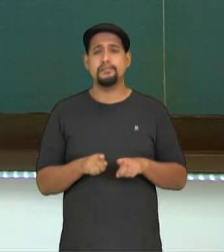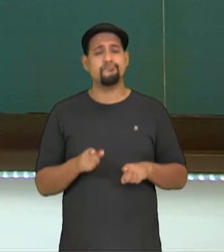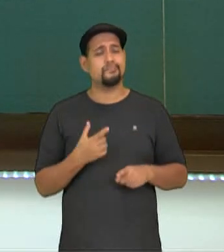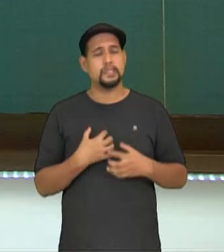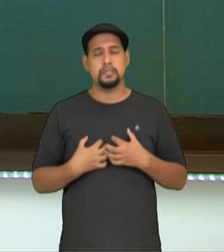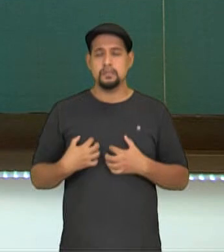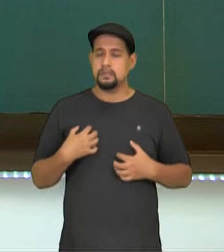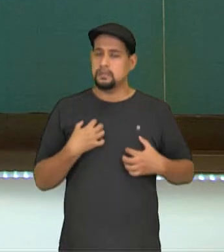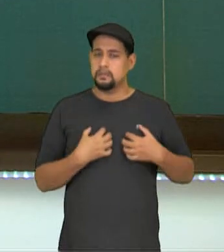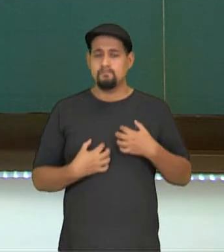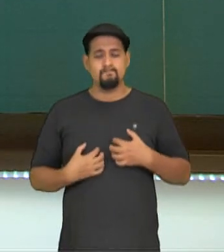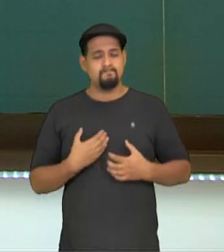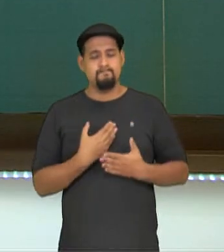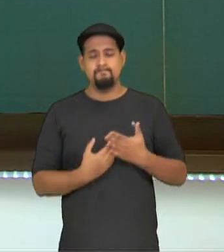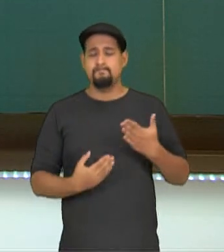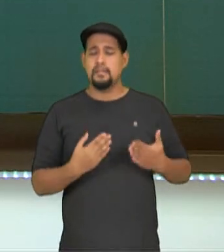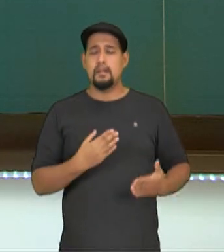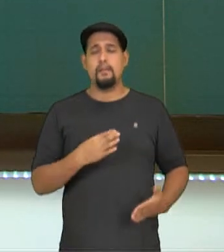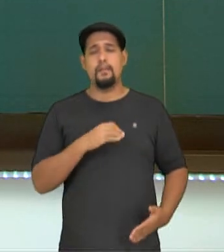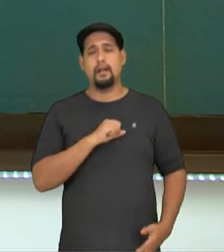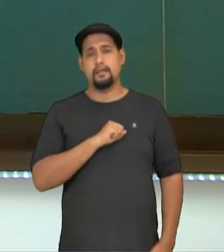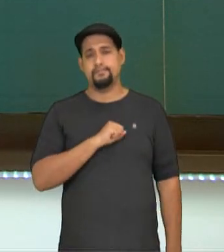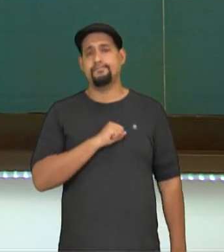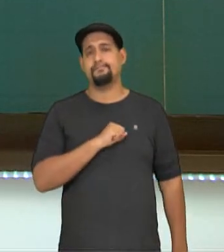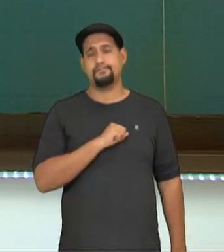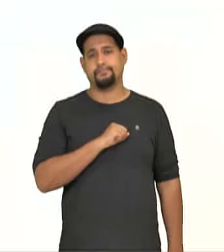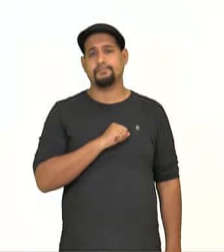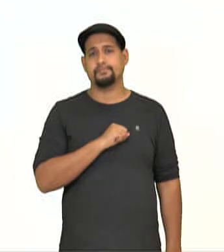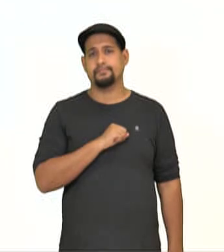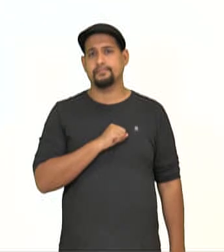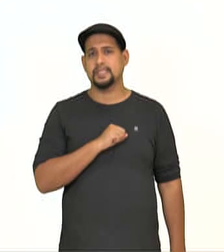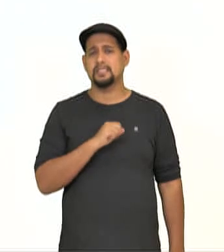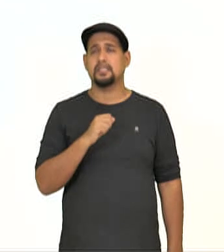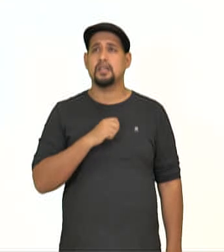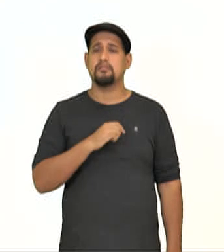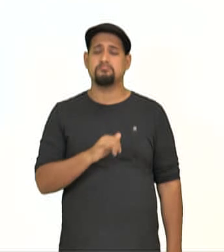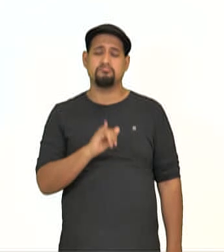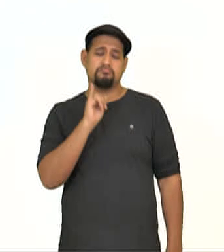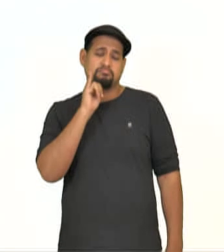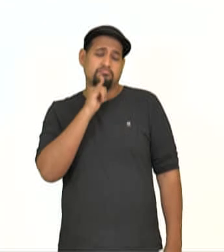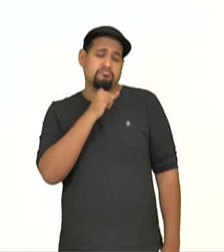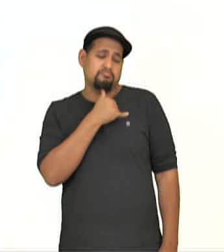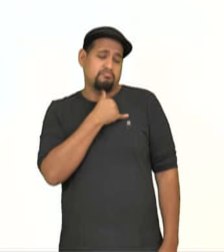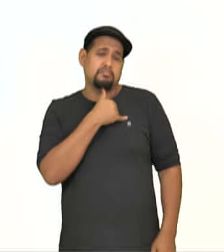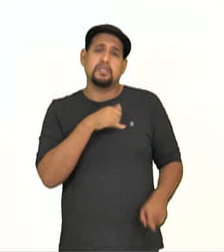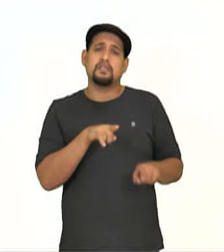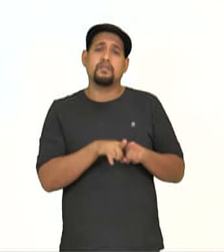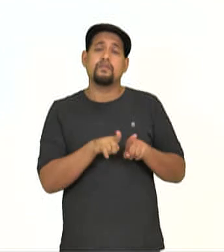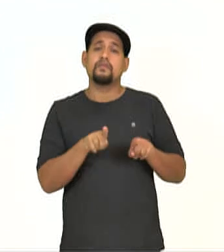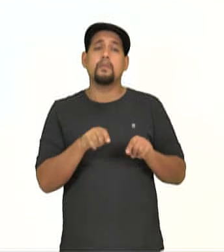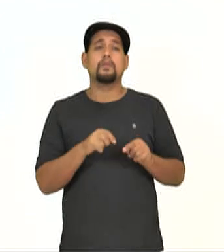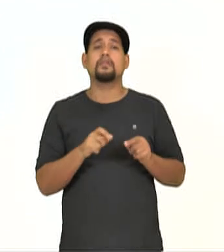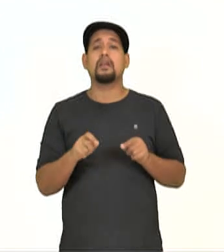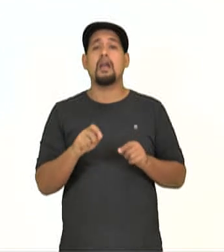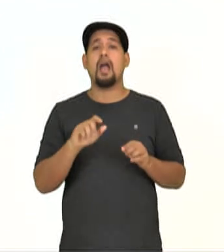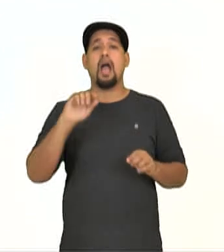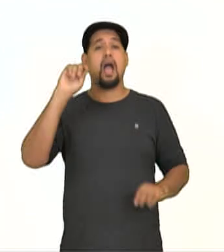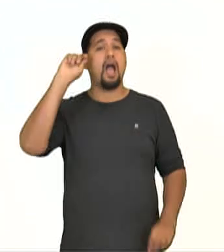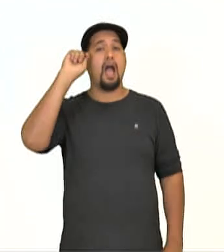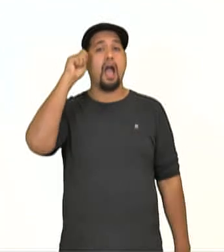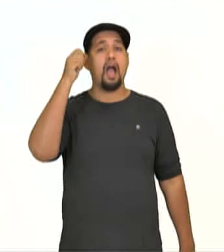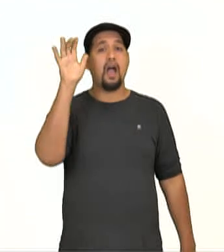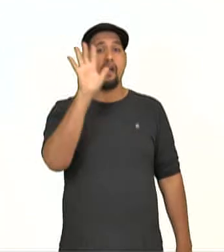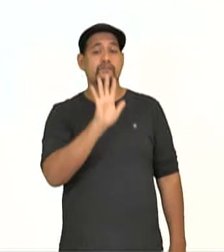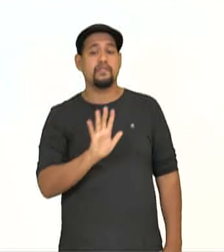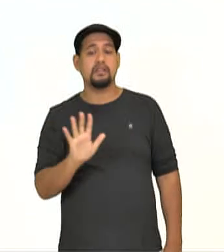conforto em relação à perda da amada. Então, desiludido, foi para Ceuta, África, lugar